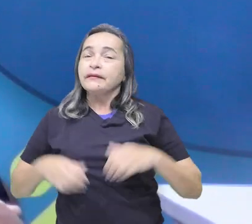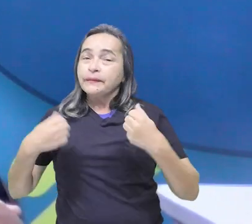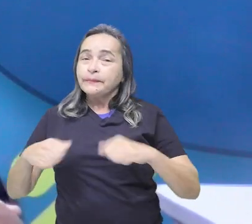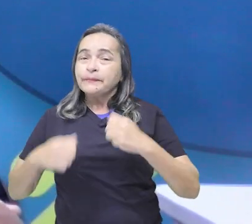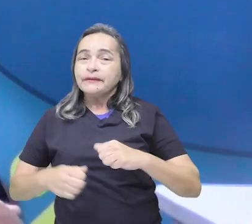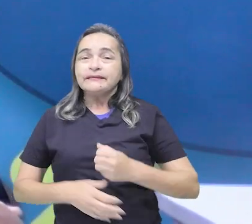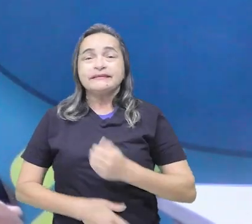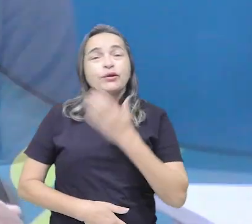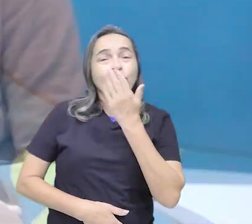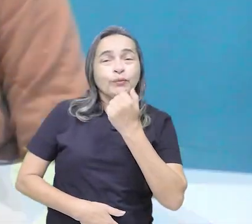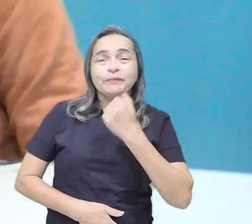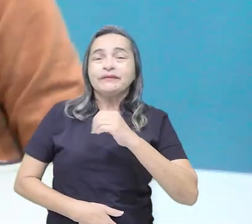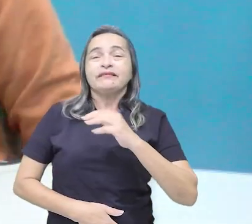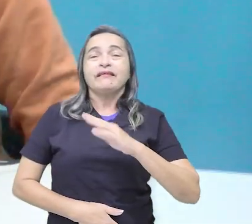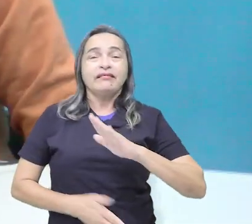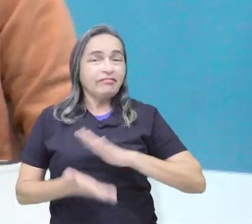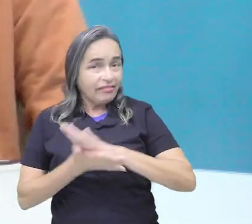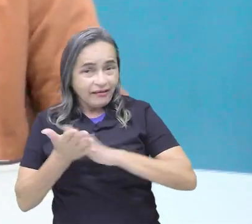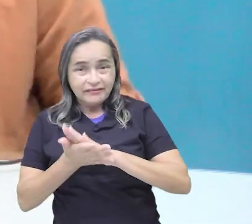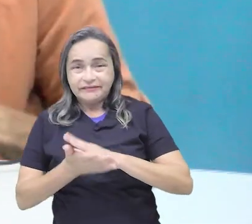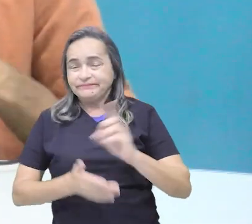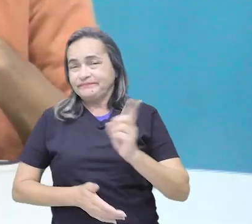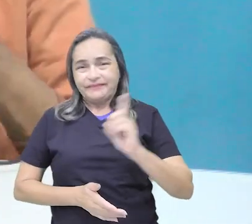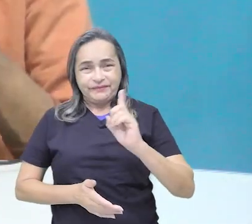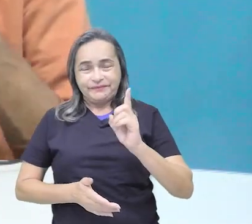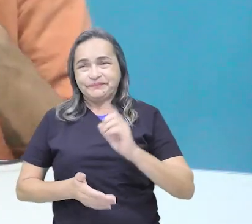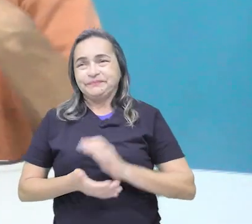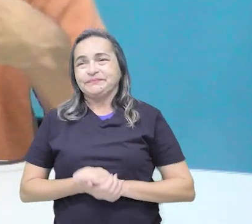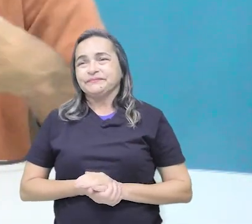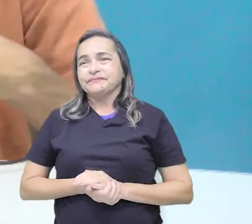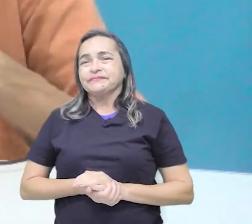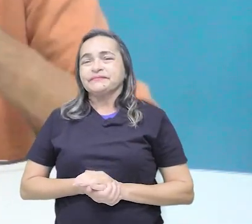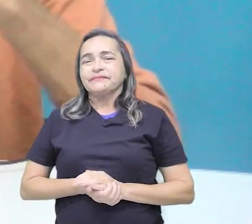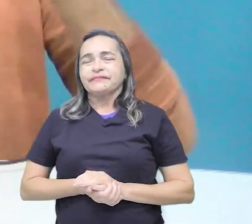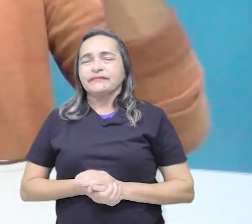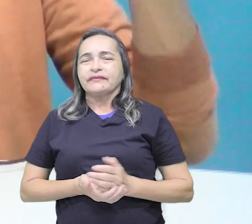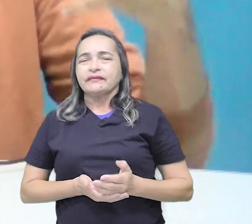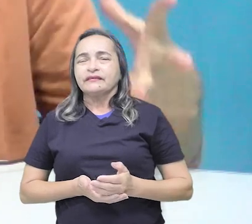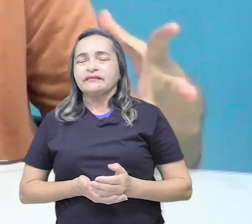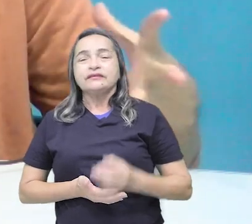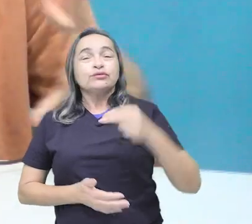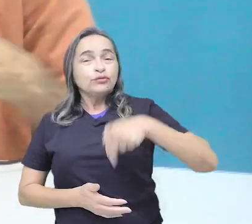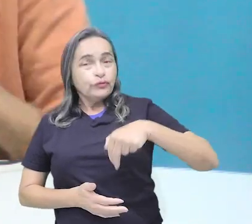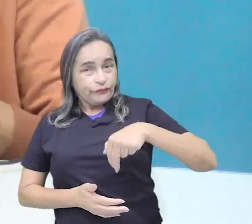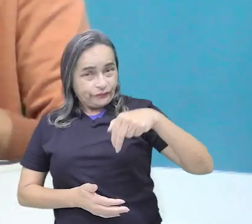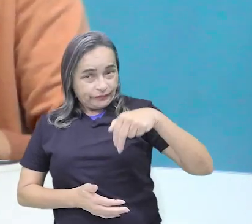exame. Doutor, o Novembro Azul, ele é voltado para a